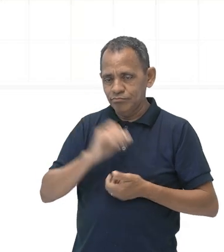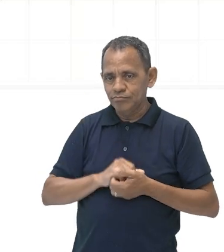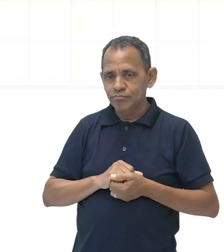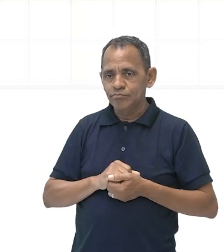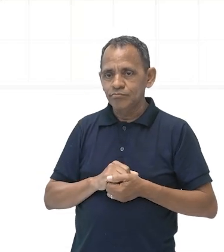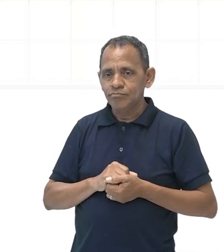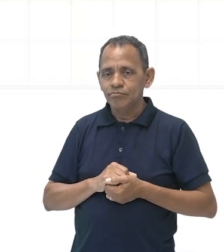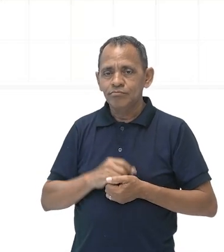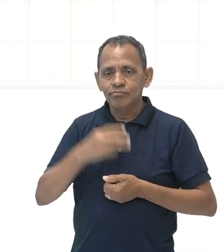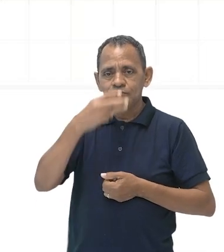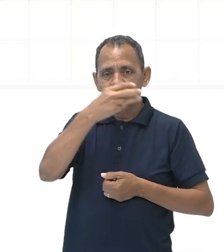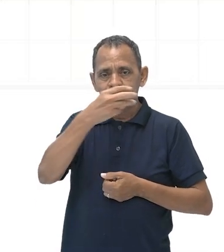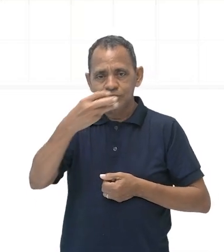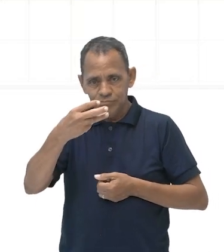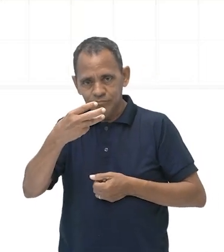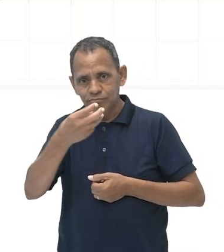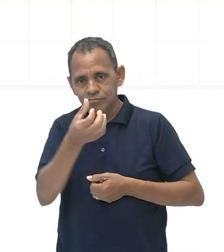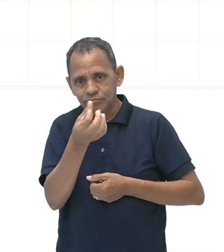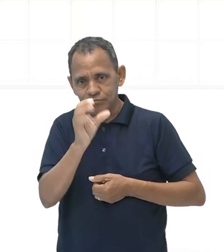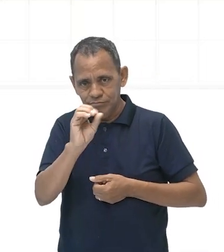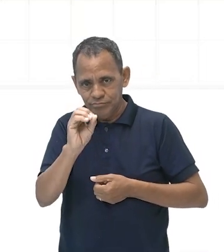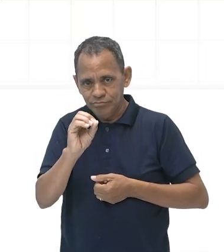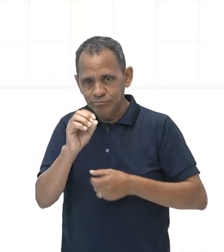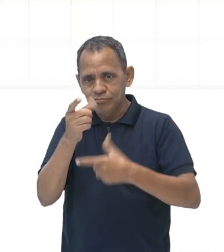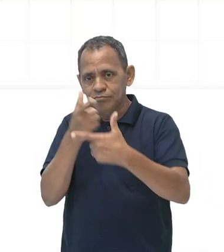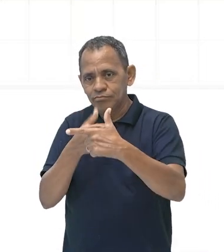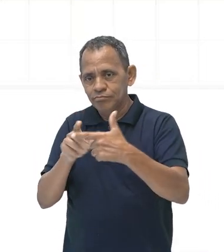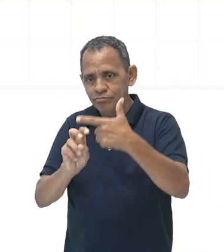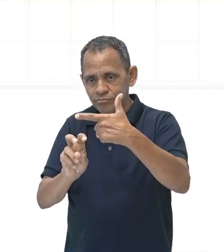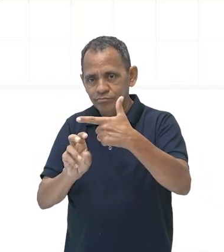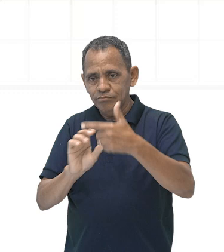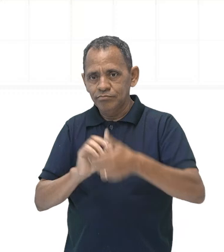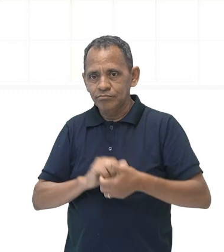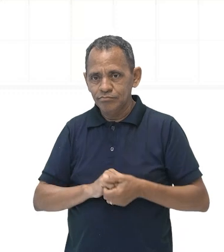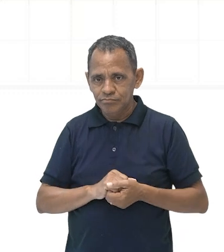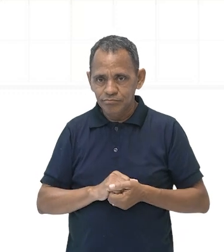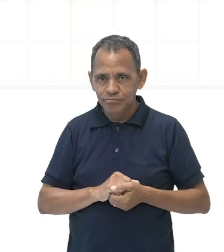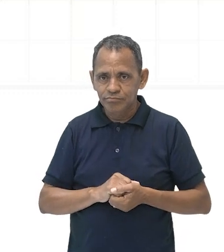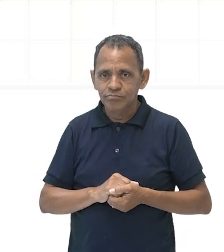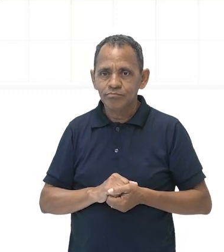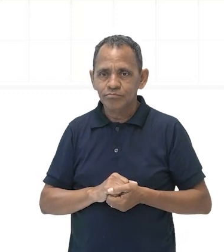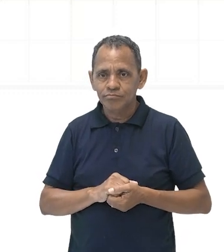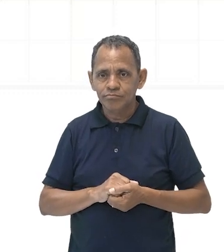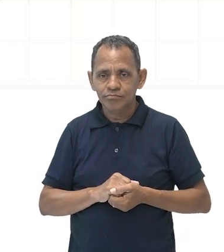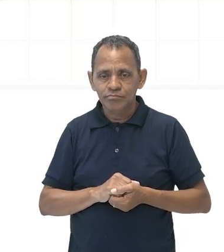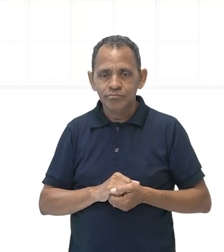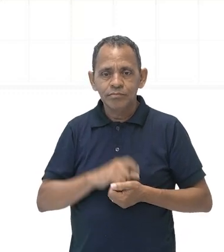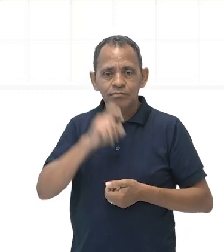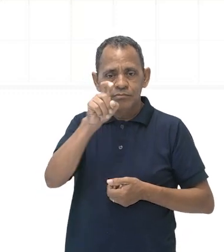ficar 3.360 dividido por 5. Então, vai dar esse x aqui de